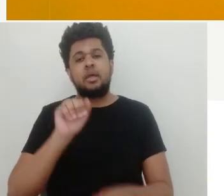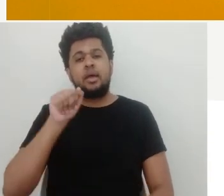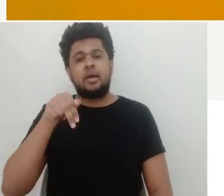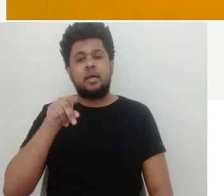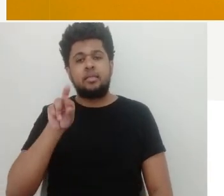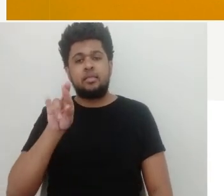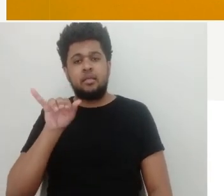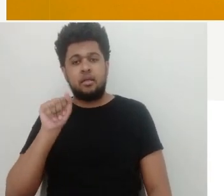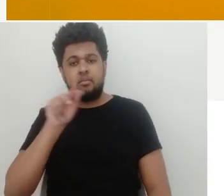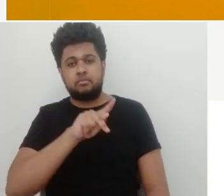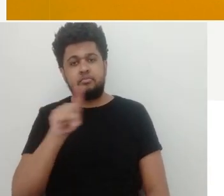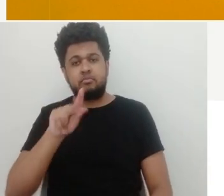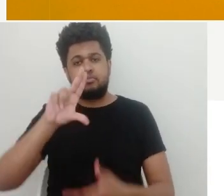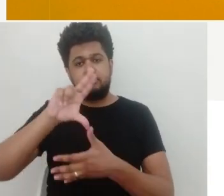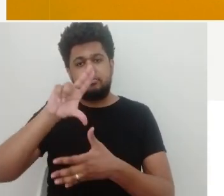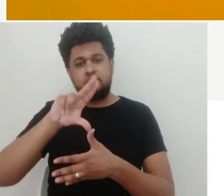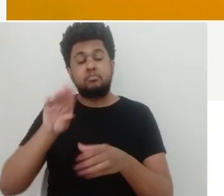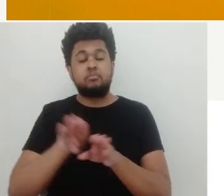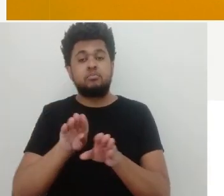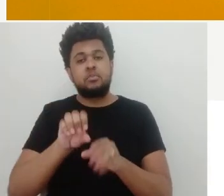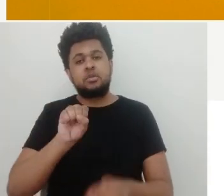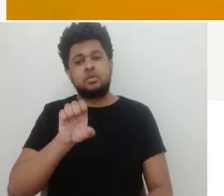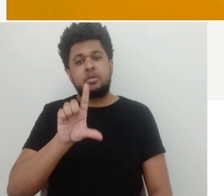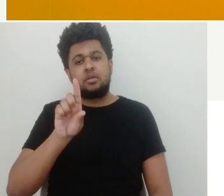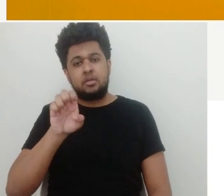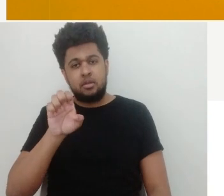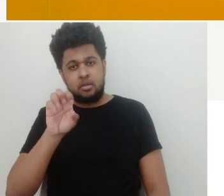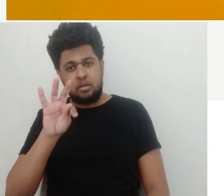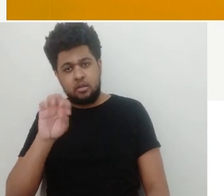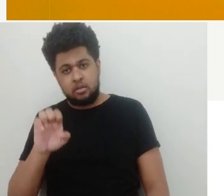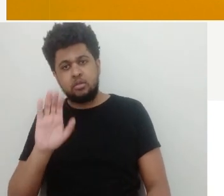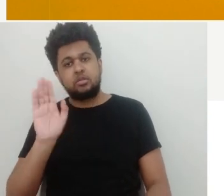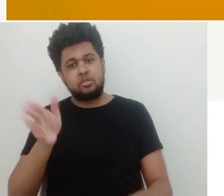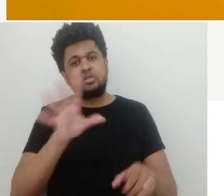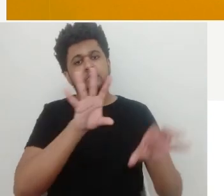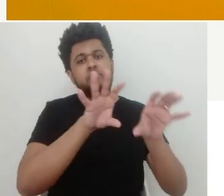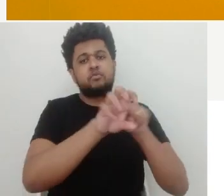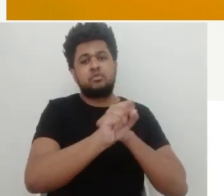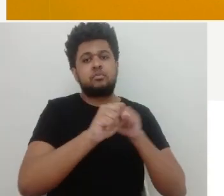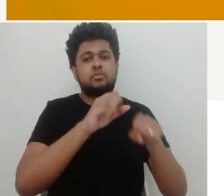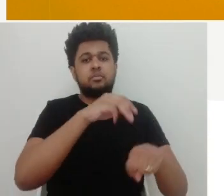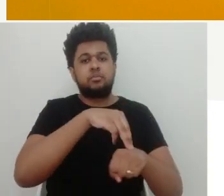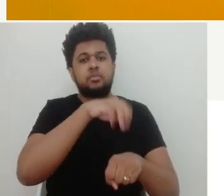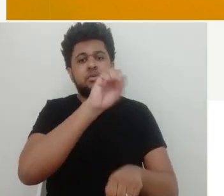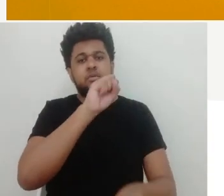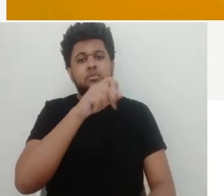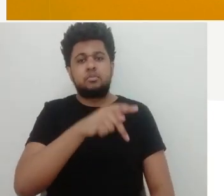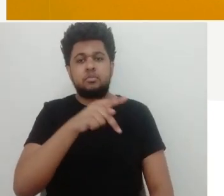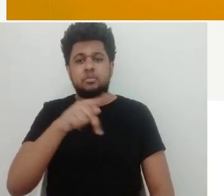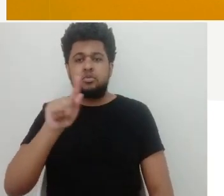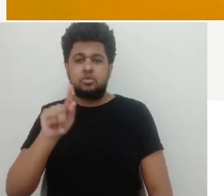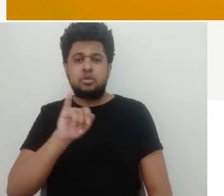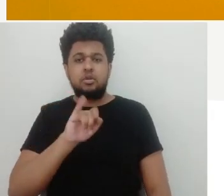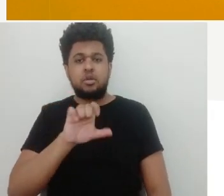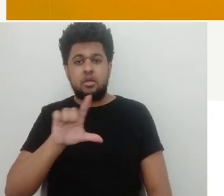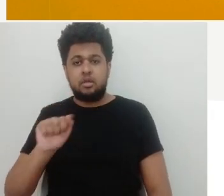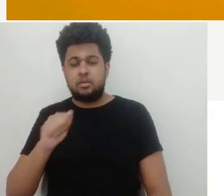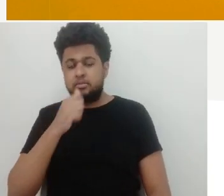Celeste Skills Guerra, egressa do PPG e Ela. Então, eu vou